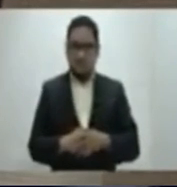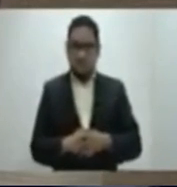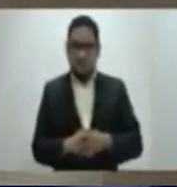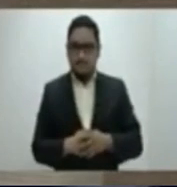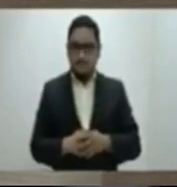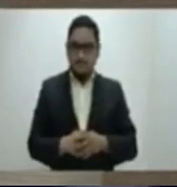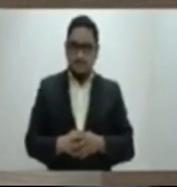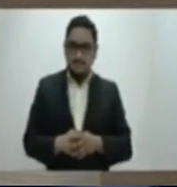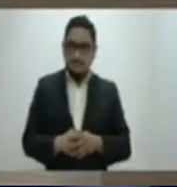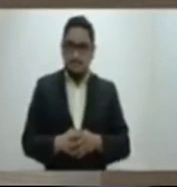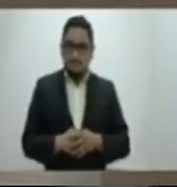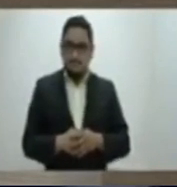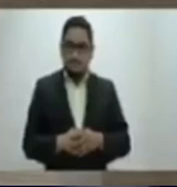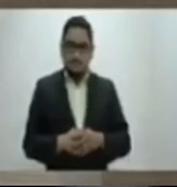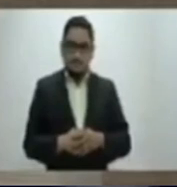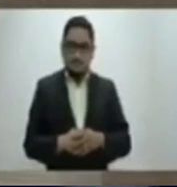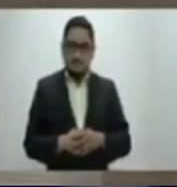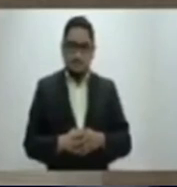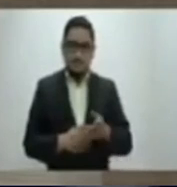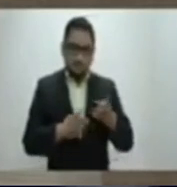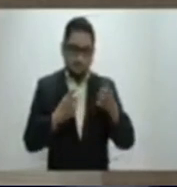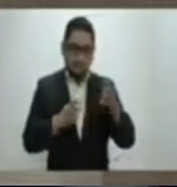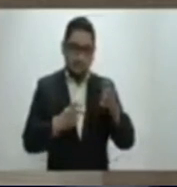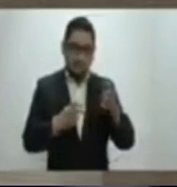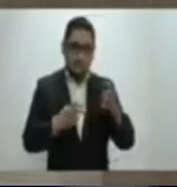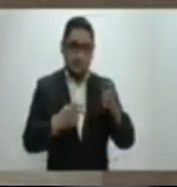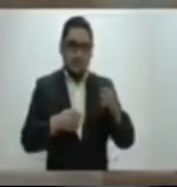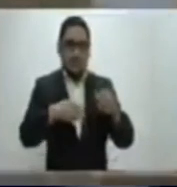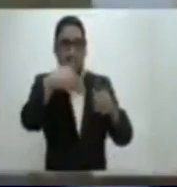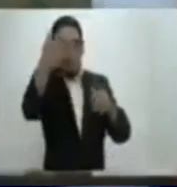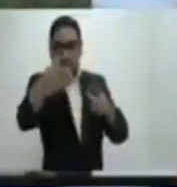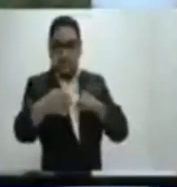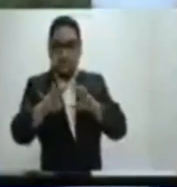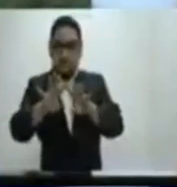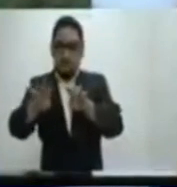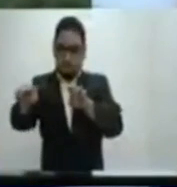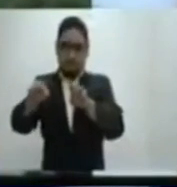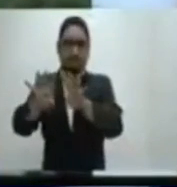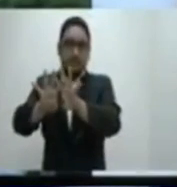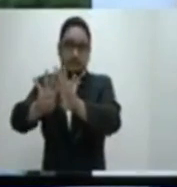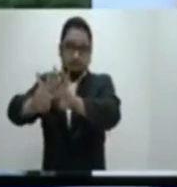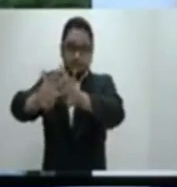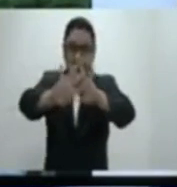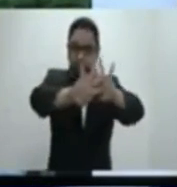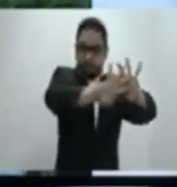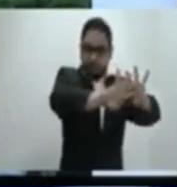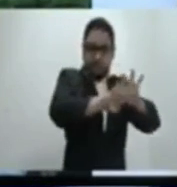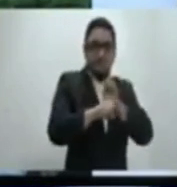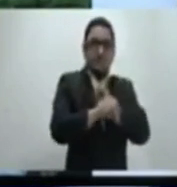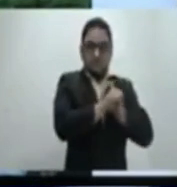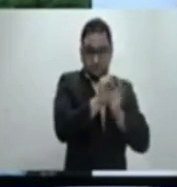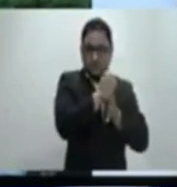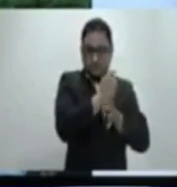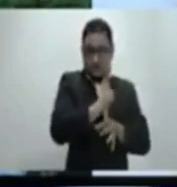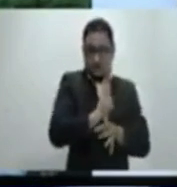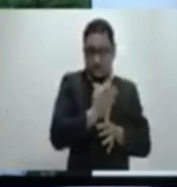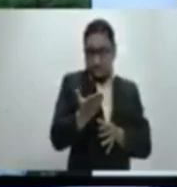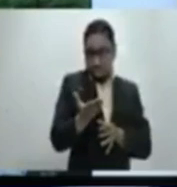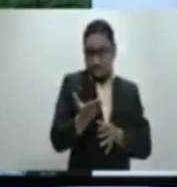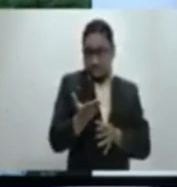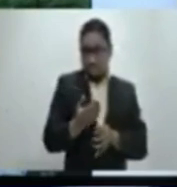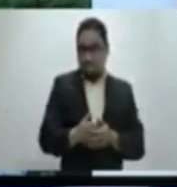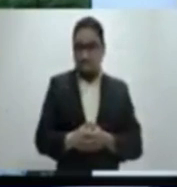ali atrás, como você pode observar, aí a quadra. Não tem proteção em cima nenhuma, infelizmente vai